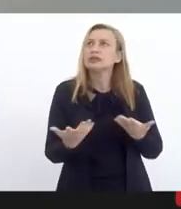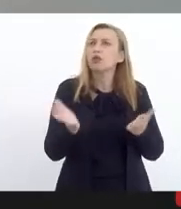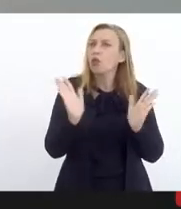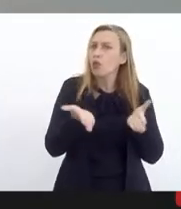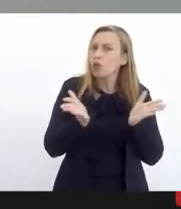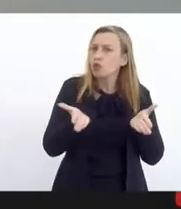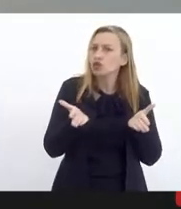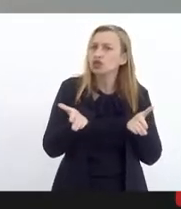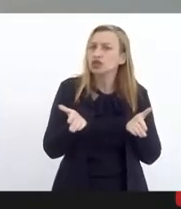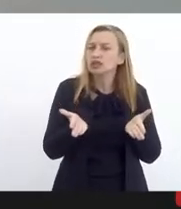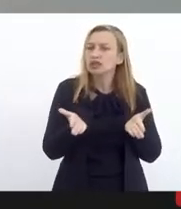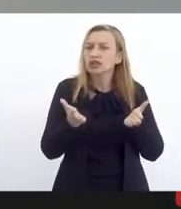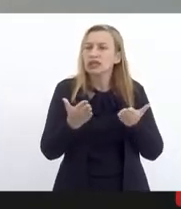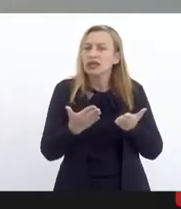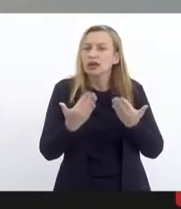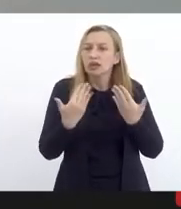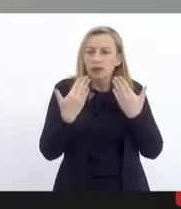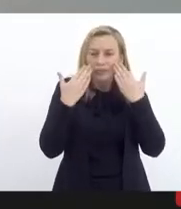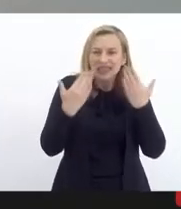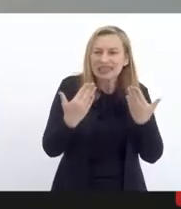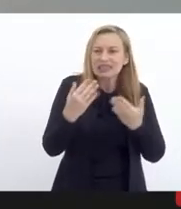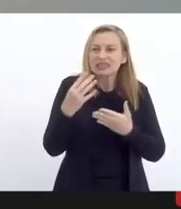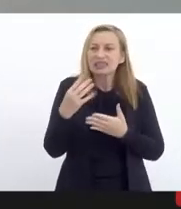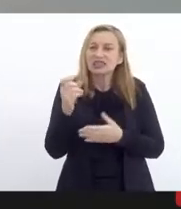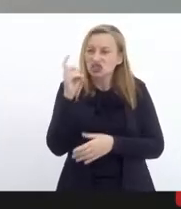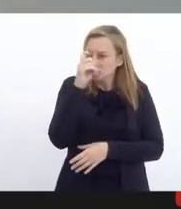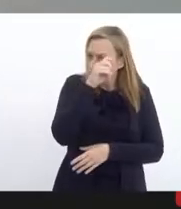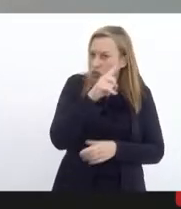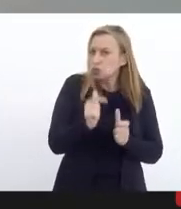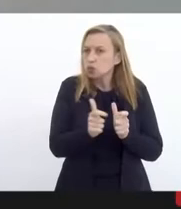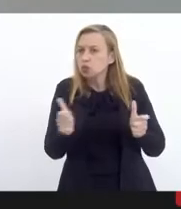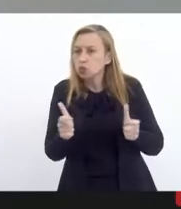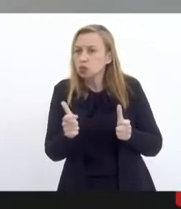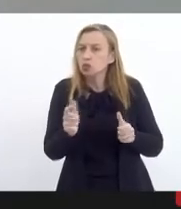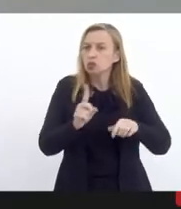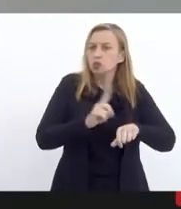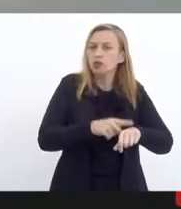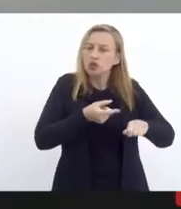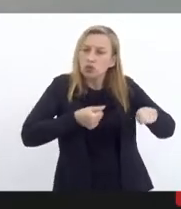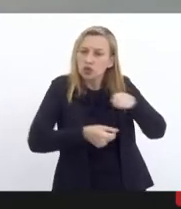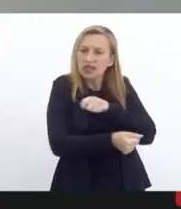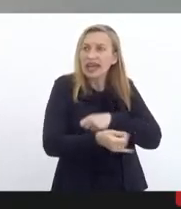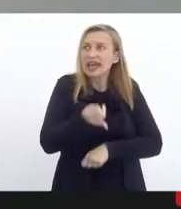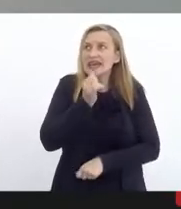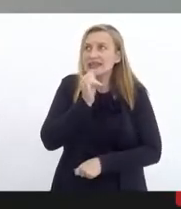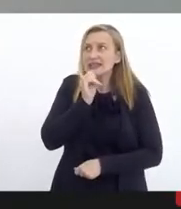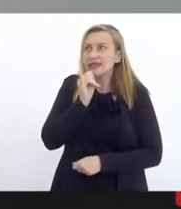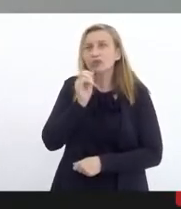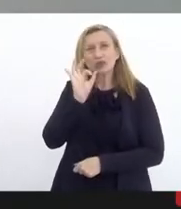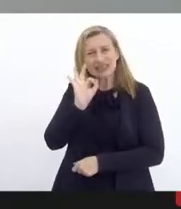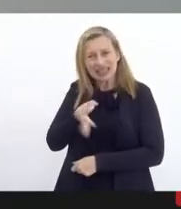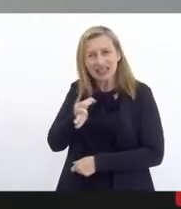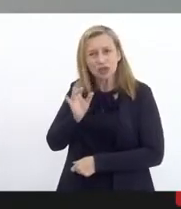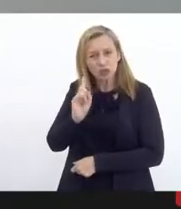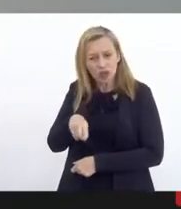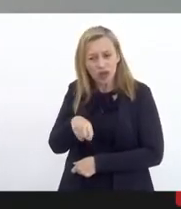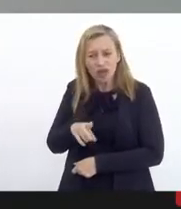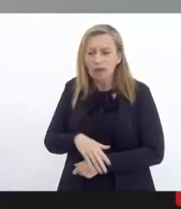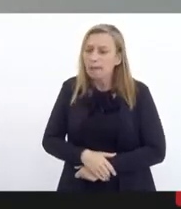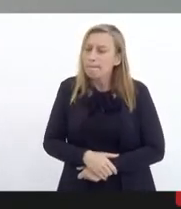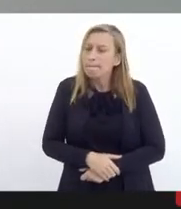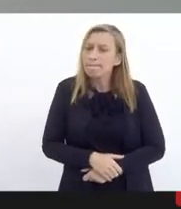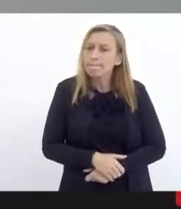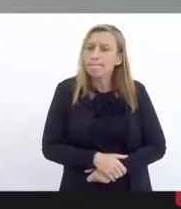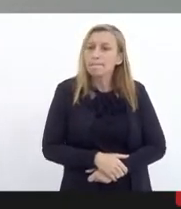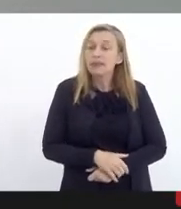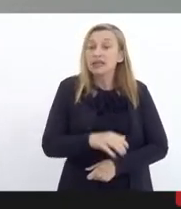hoje apresentam uma dificuldade muito grande no que diz respeito a investimento. Um exemplo bem claro, não é? Está